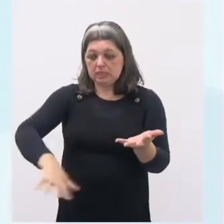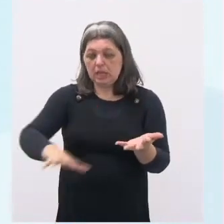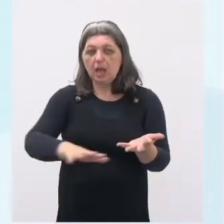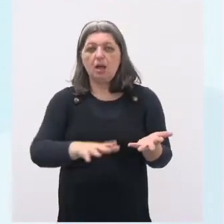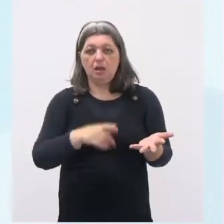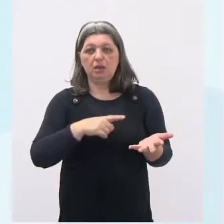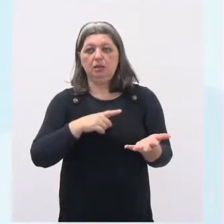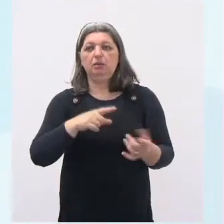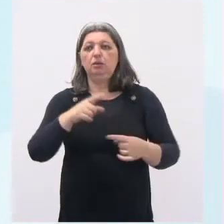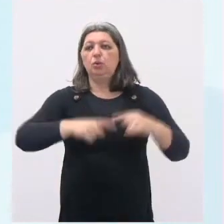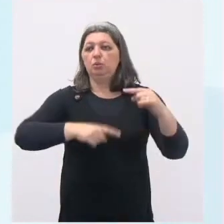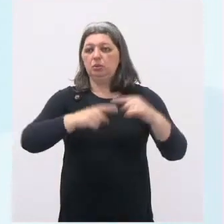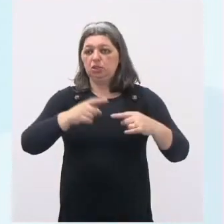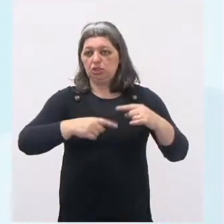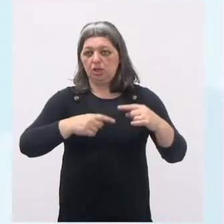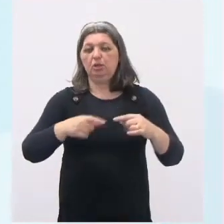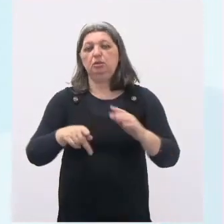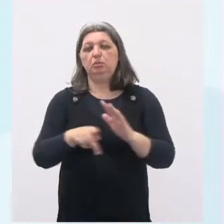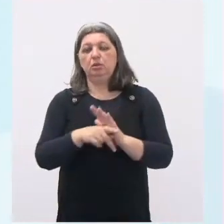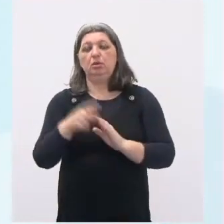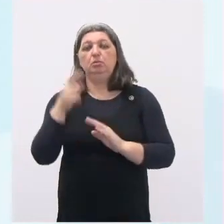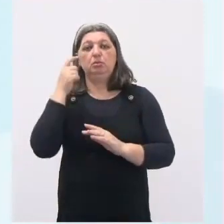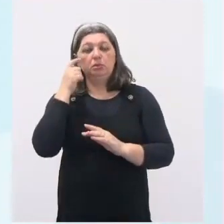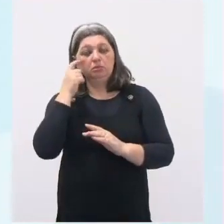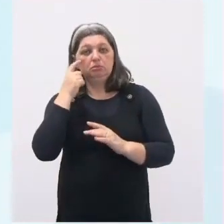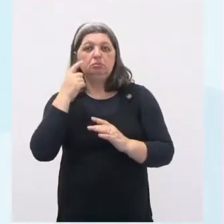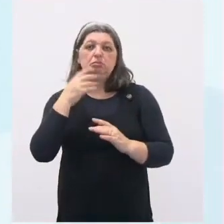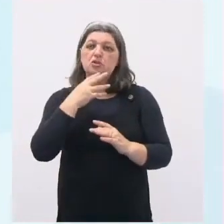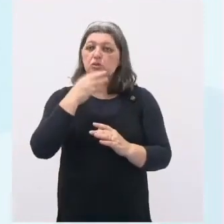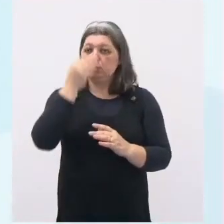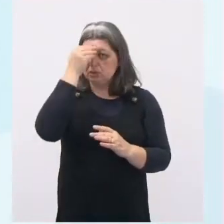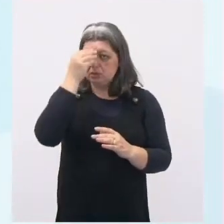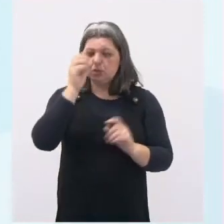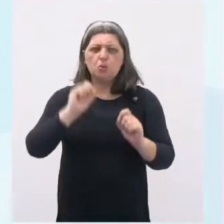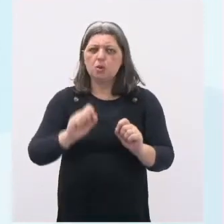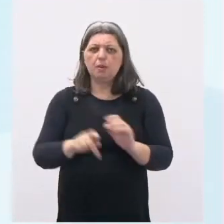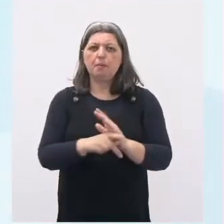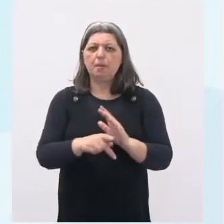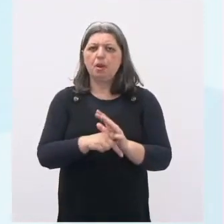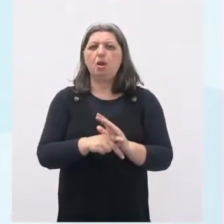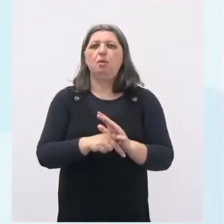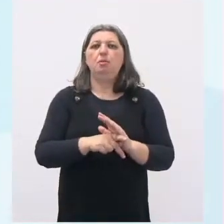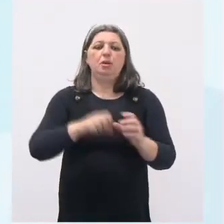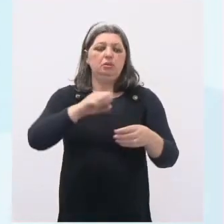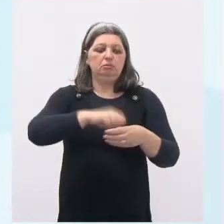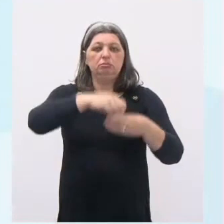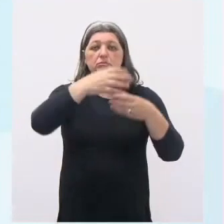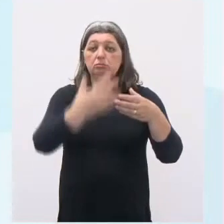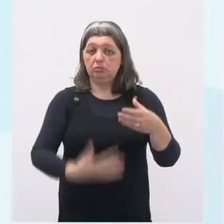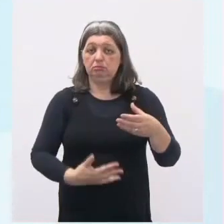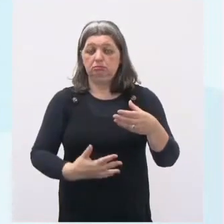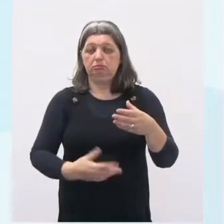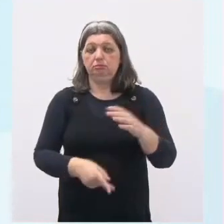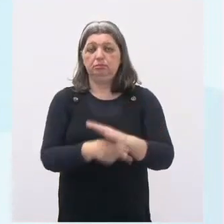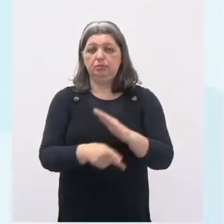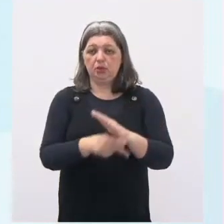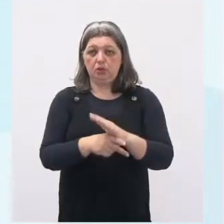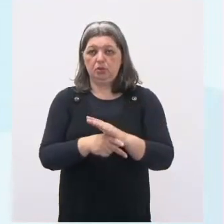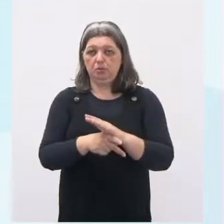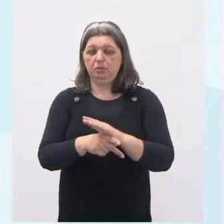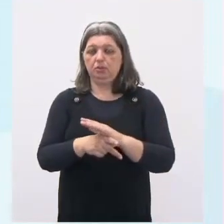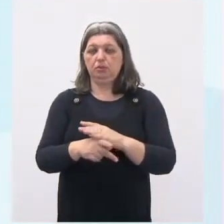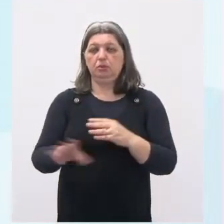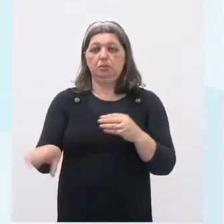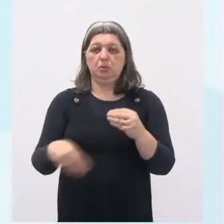objetos conhecimento, isso que tange esses saberes, os componentes curriculares. Esse é a primeira parte. A segunda,